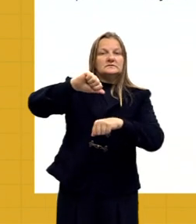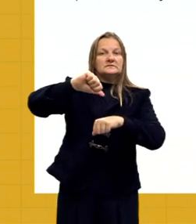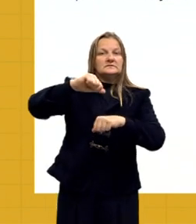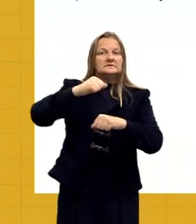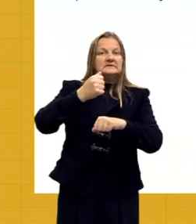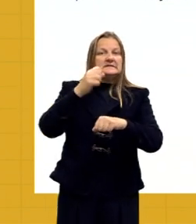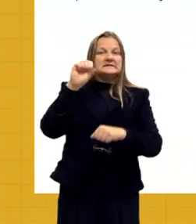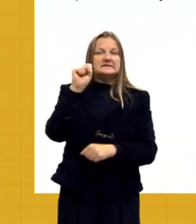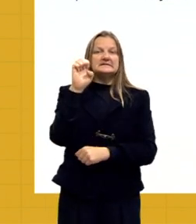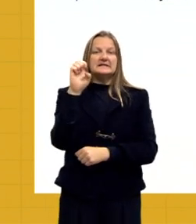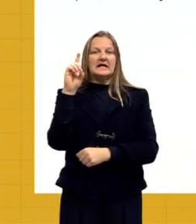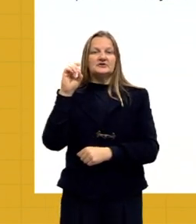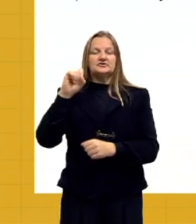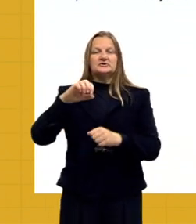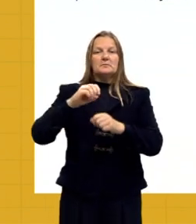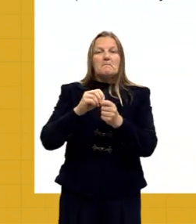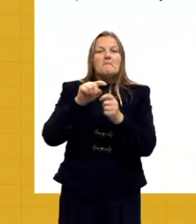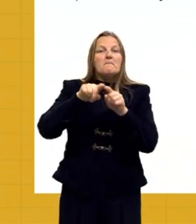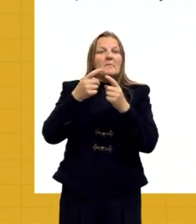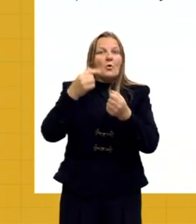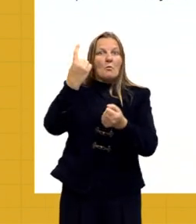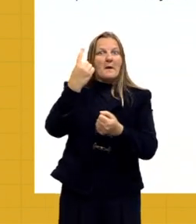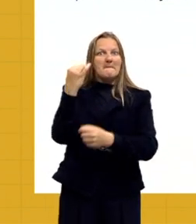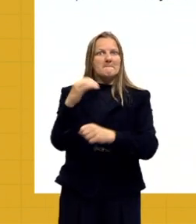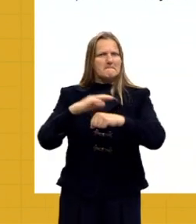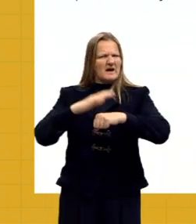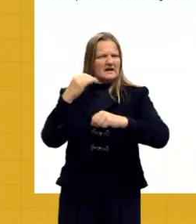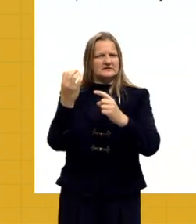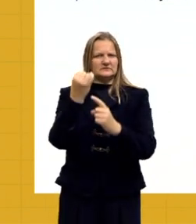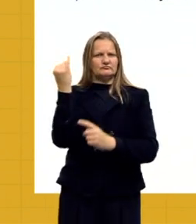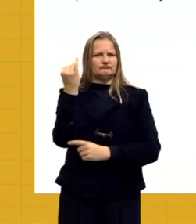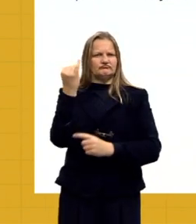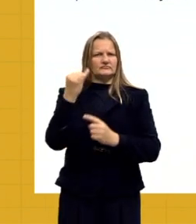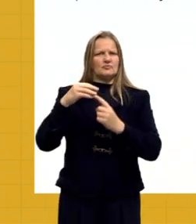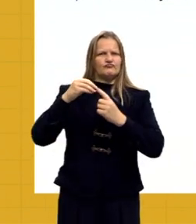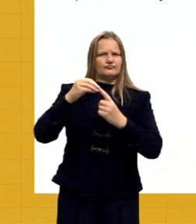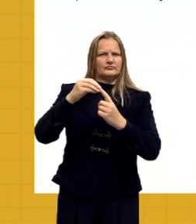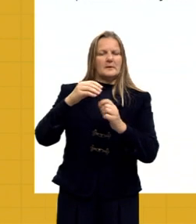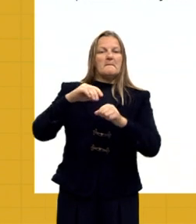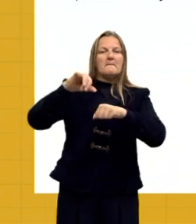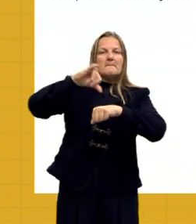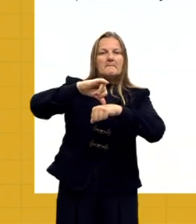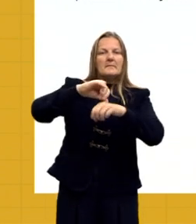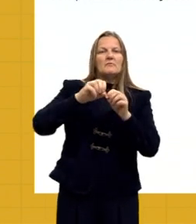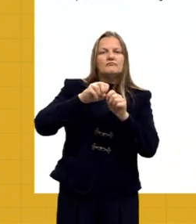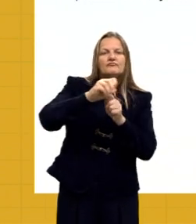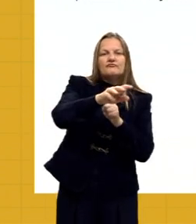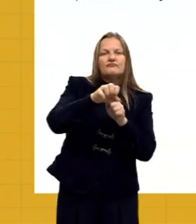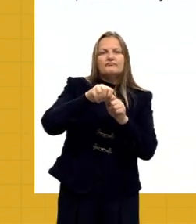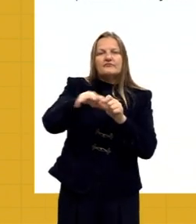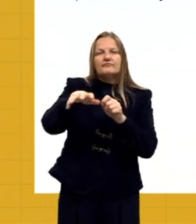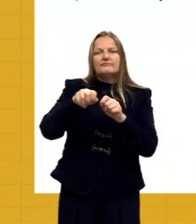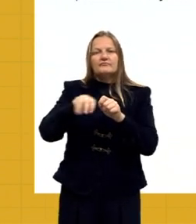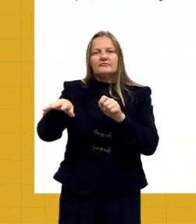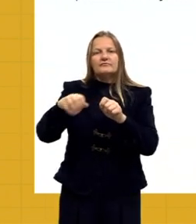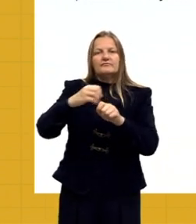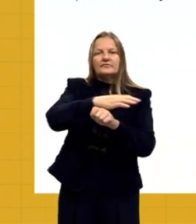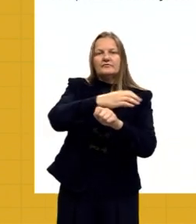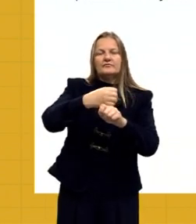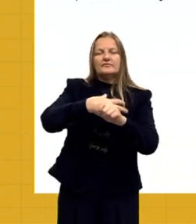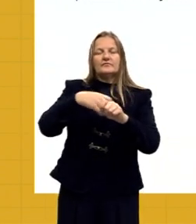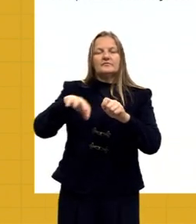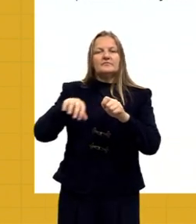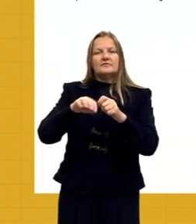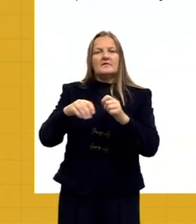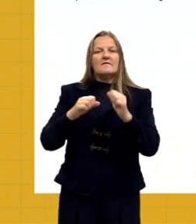desenvolvidos né e as suas filiais elas acabam sendo diversificada outros países está principalmente